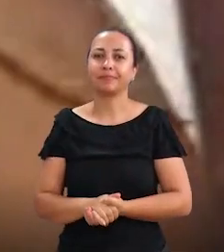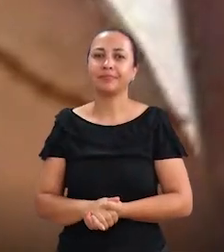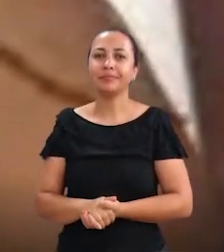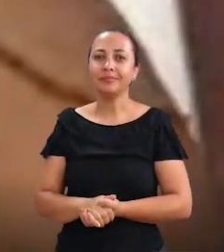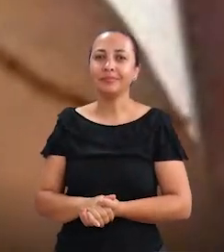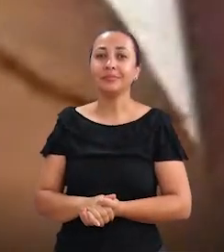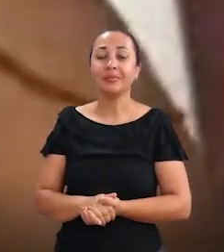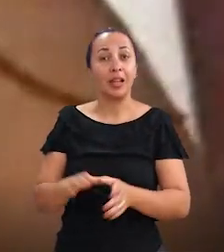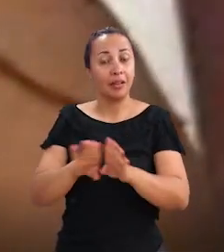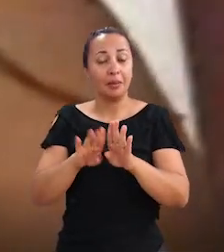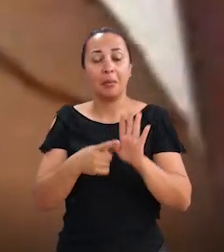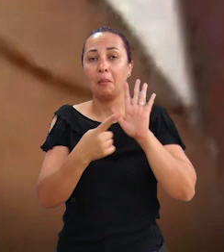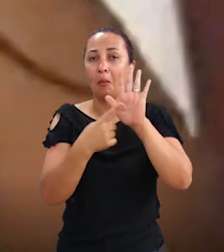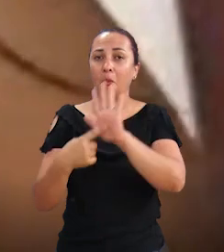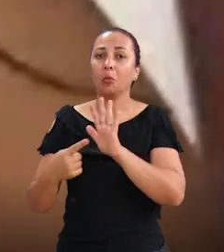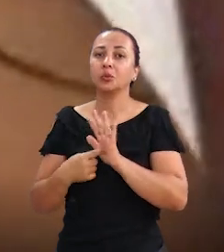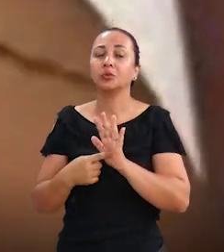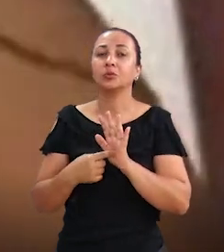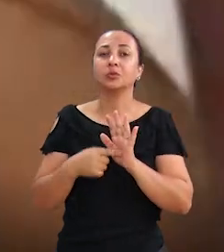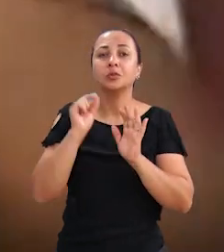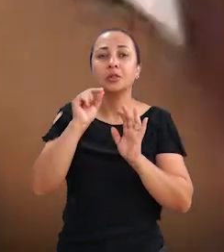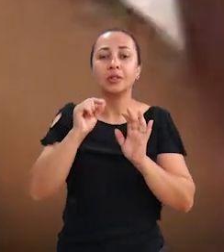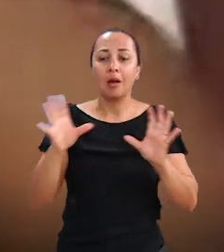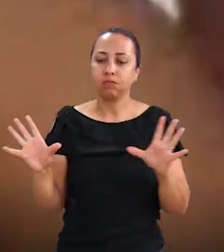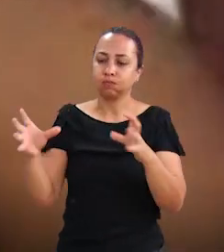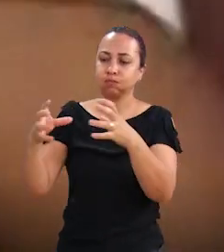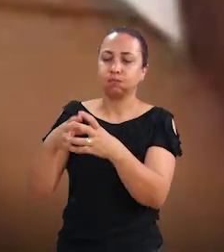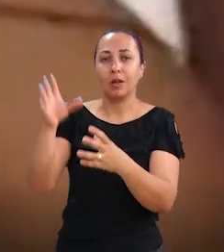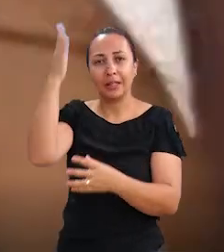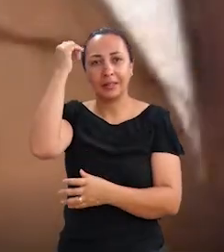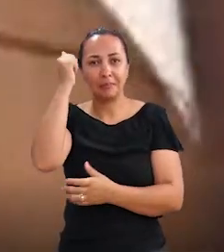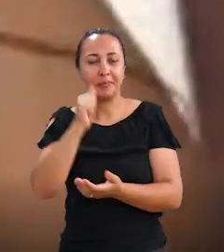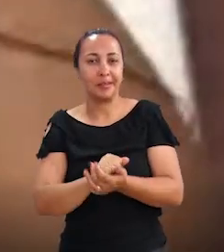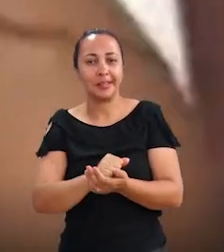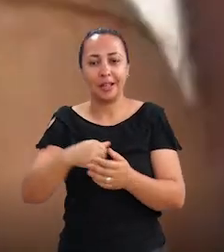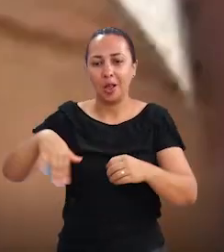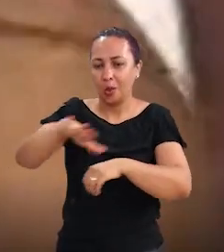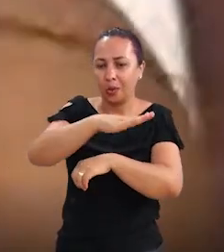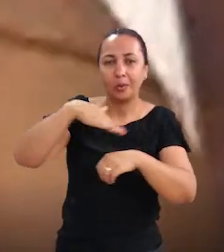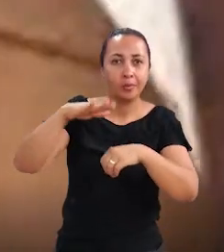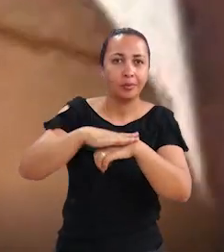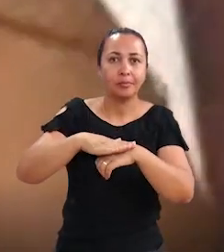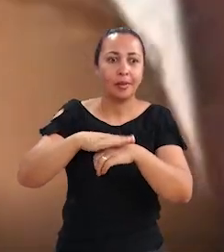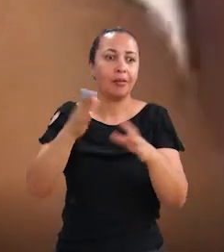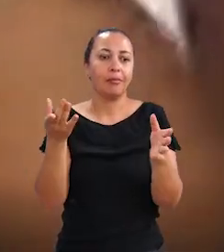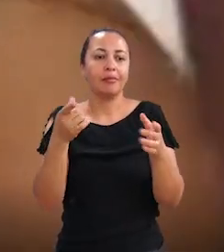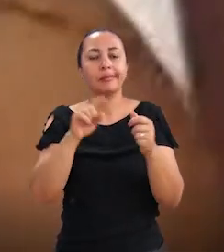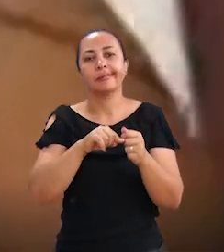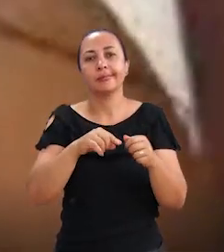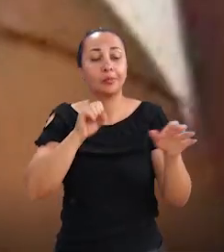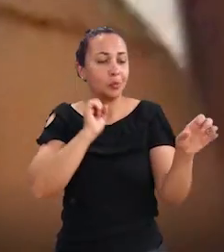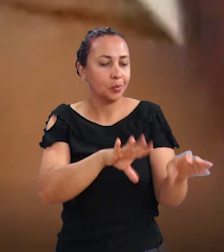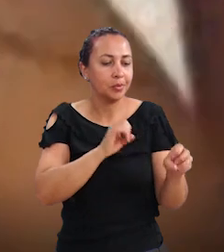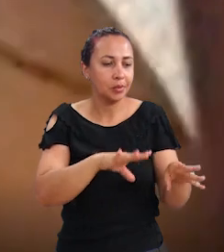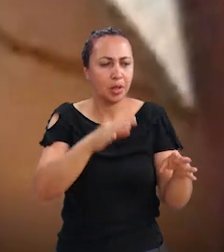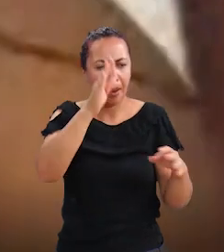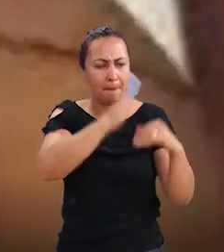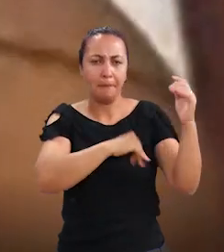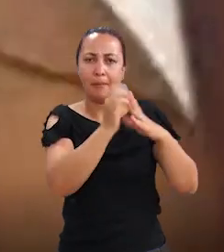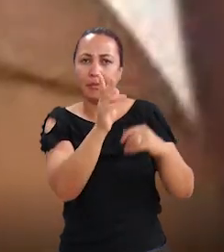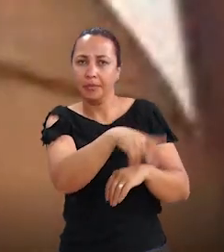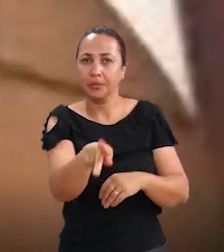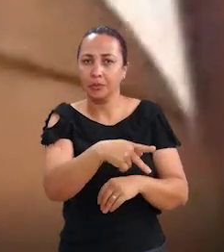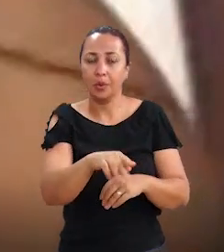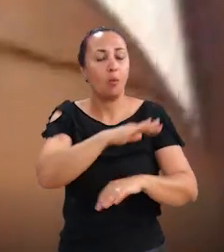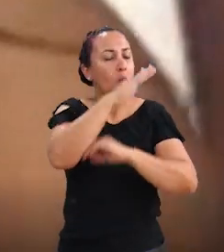principalmente, porque vem mostrando que é um conjunto de saberes, né? Sobre a pesquisa em si, o ensino em si, a